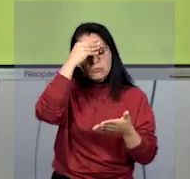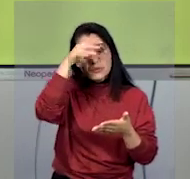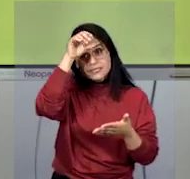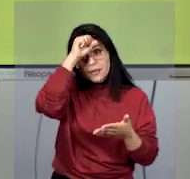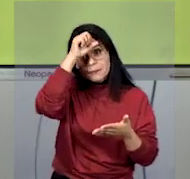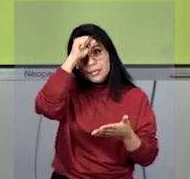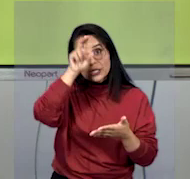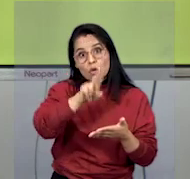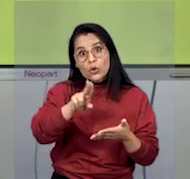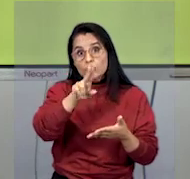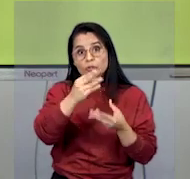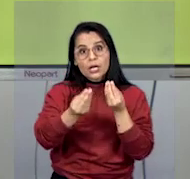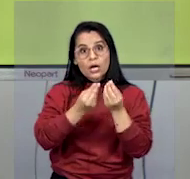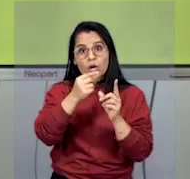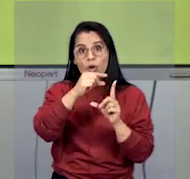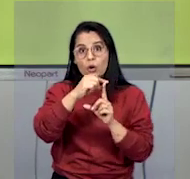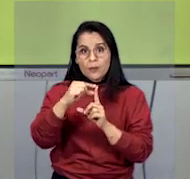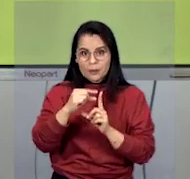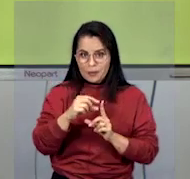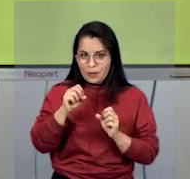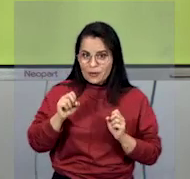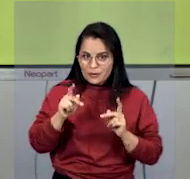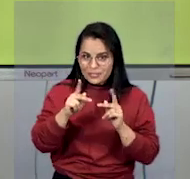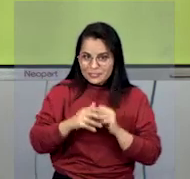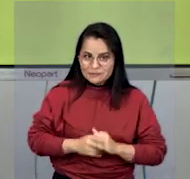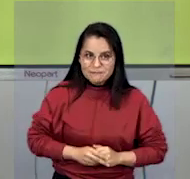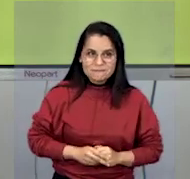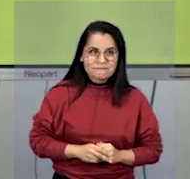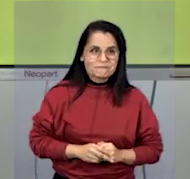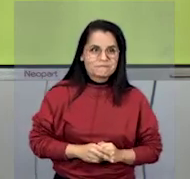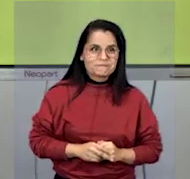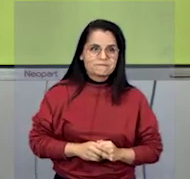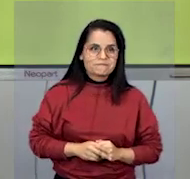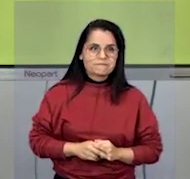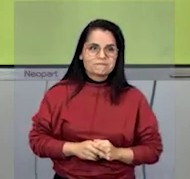a usar esses operadores argumentativos.